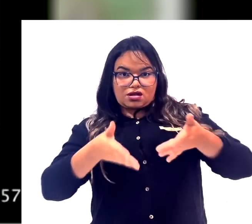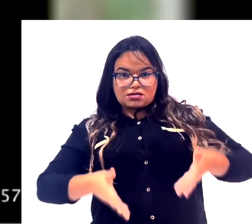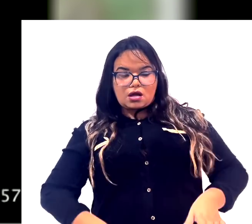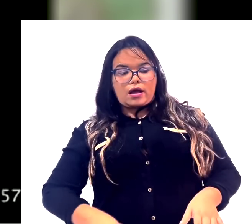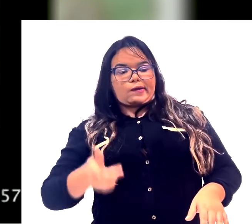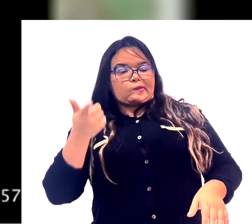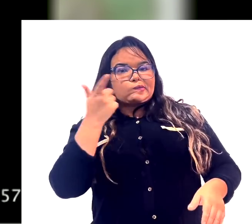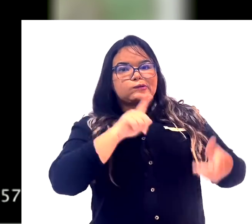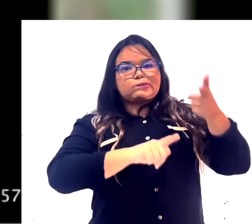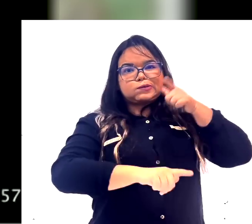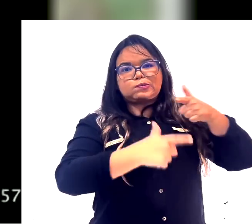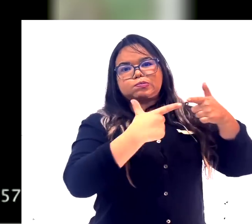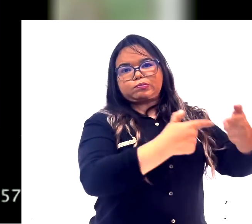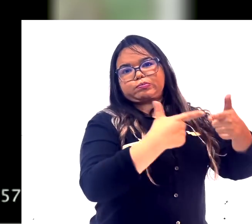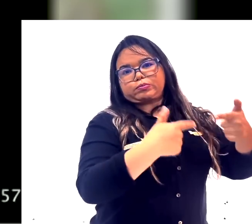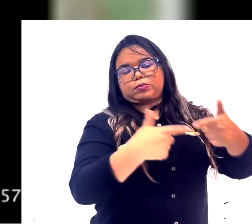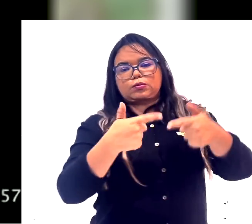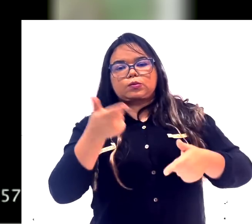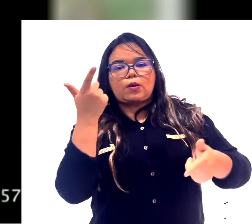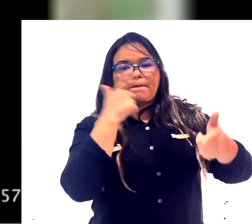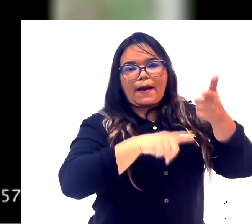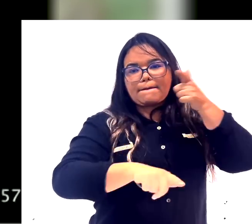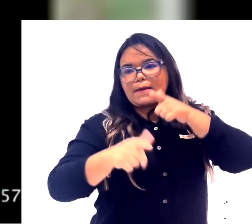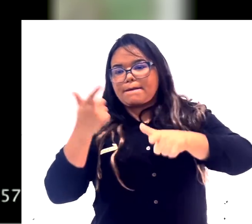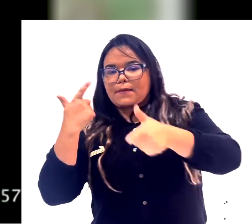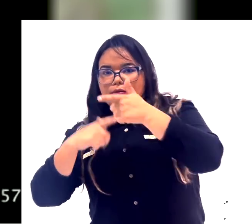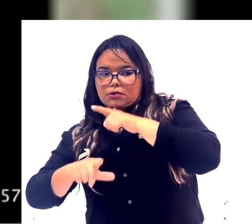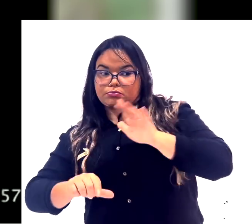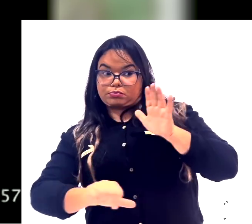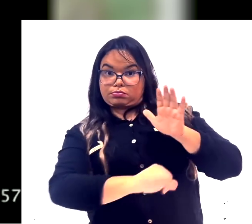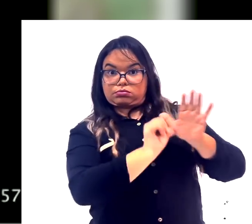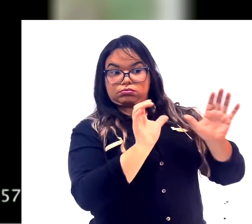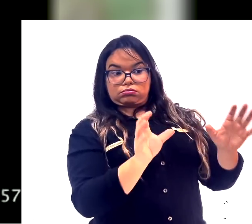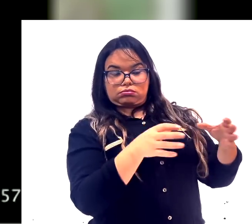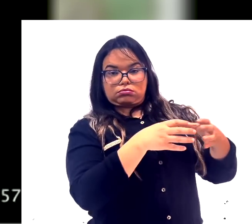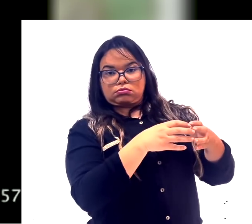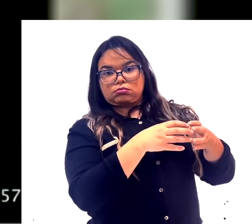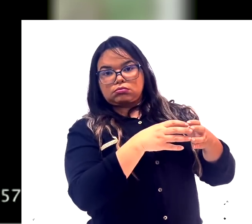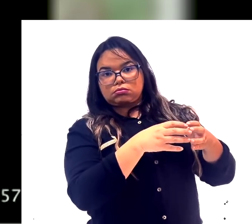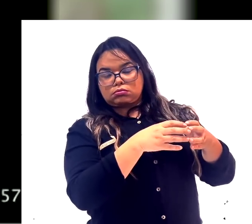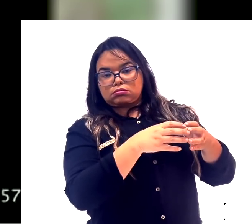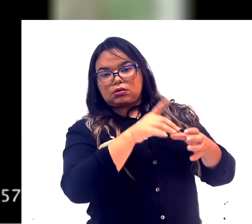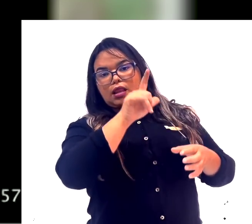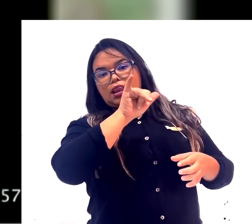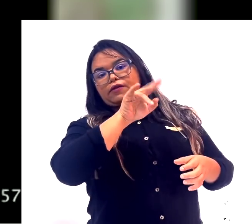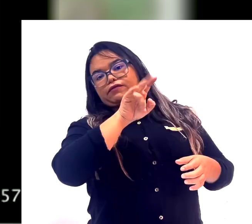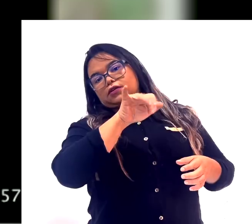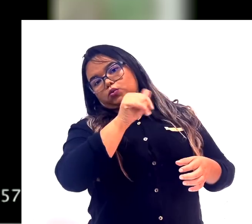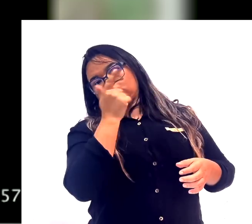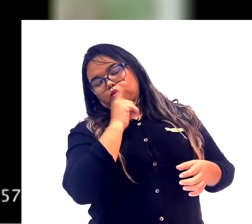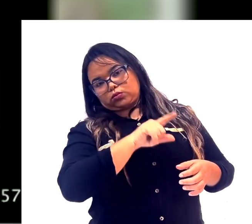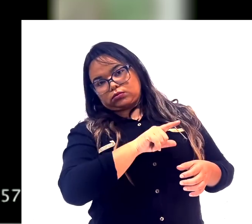vemos a primeira, Lívia, conquistada dessas porções do Império Babilônio.